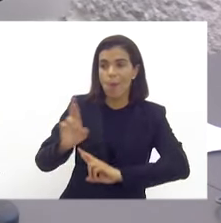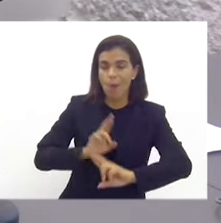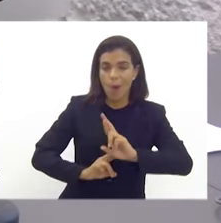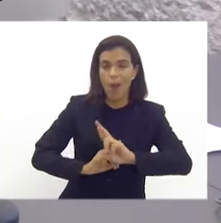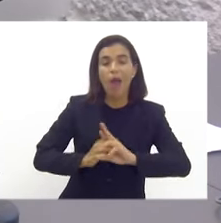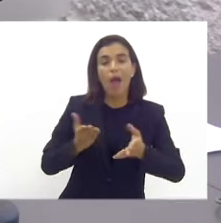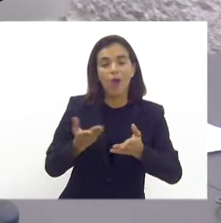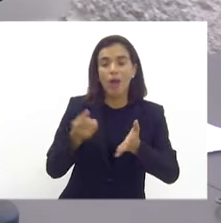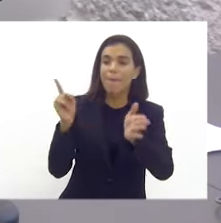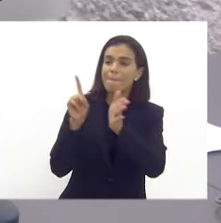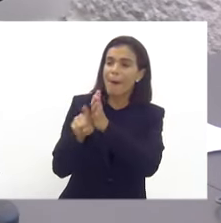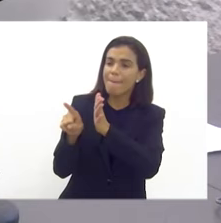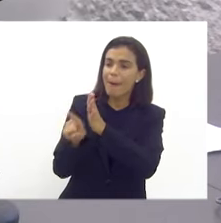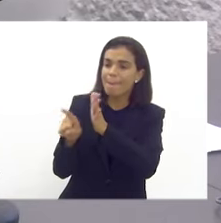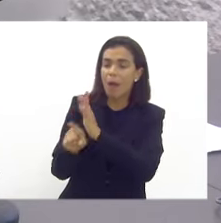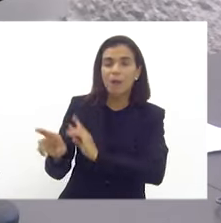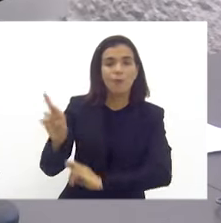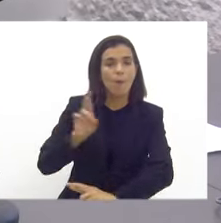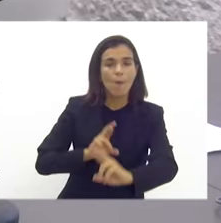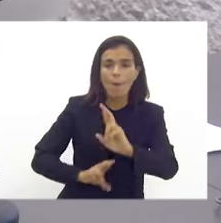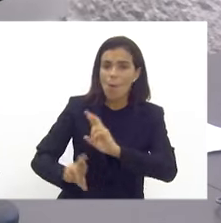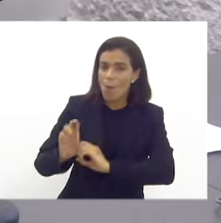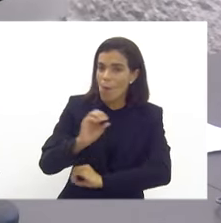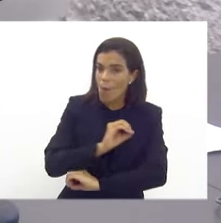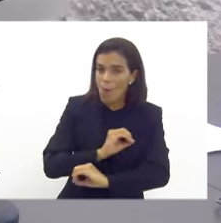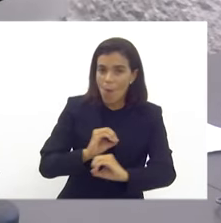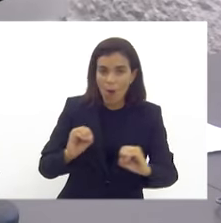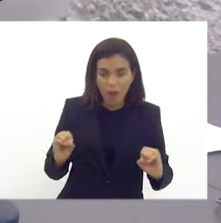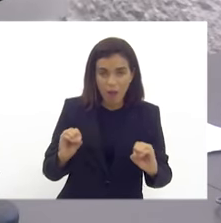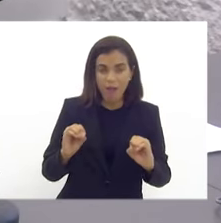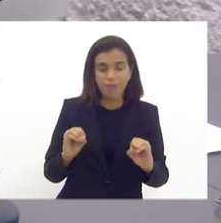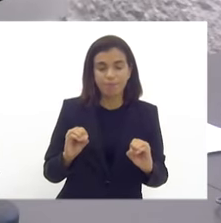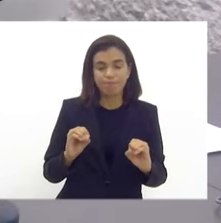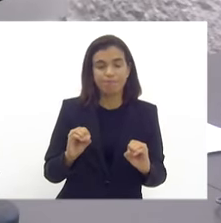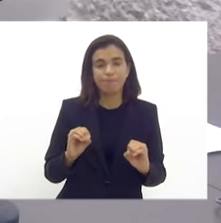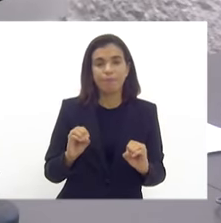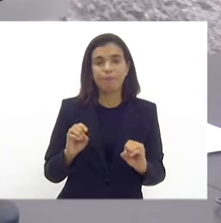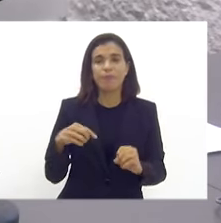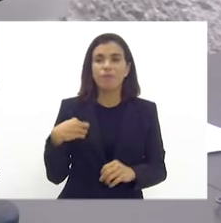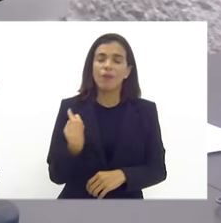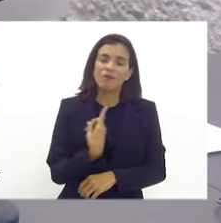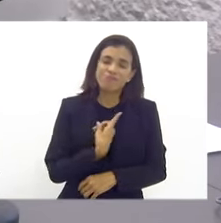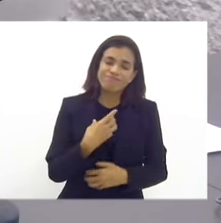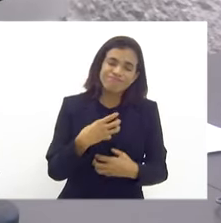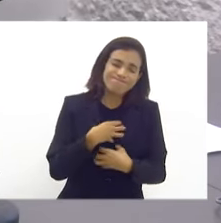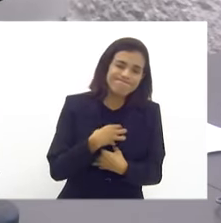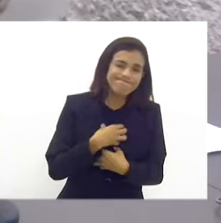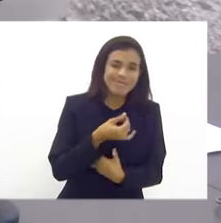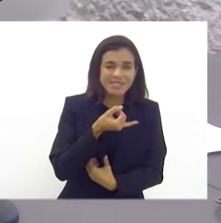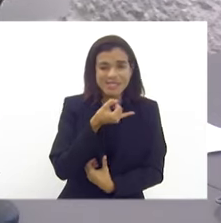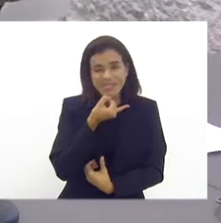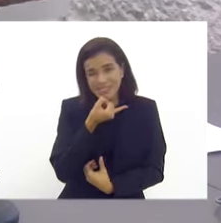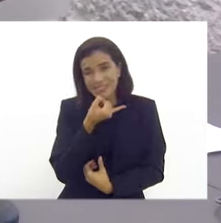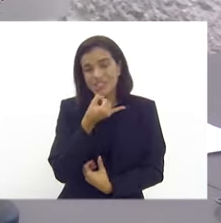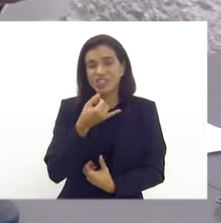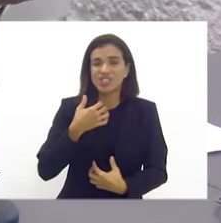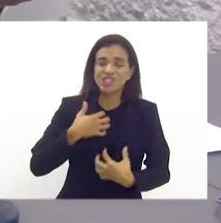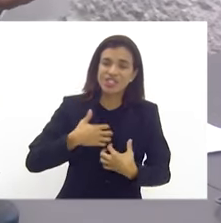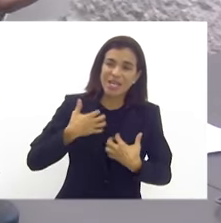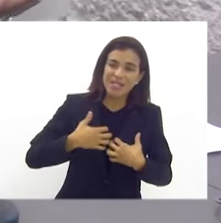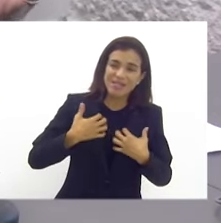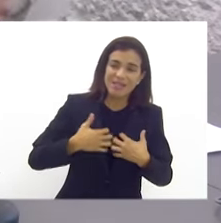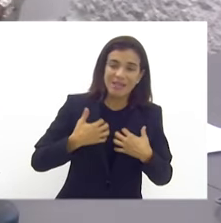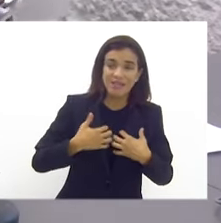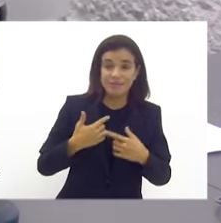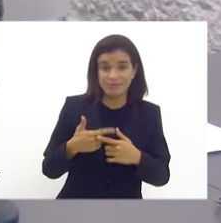perguntas também sem resposta mas mesmo assim até porque a gente fica um pouco triste chateado porque tanto a Luc com toda a equipe